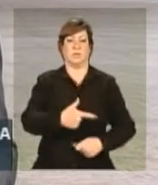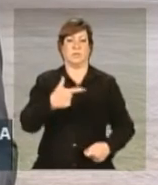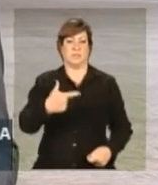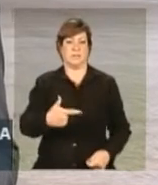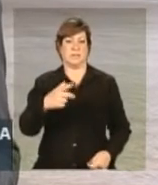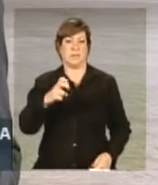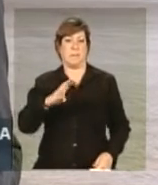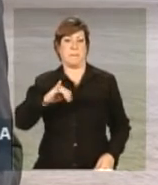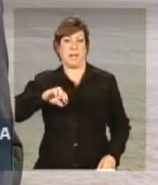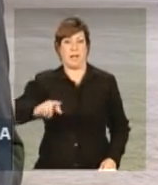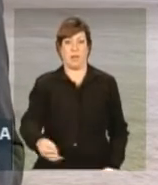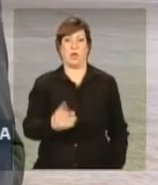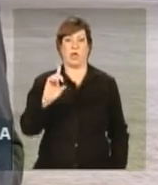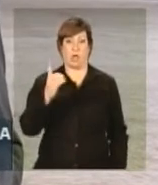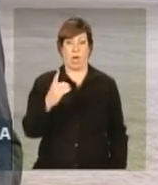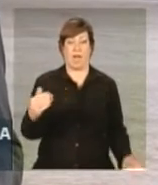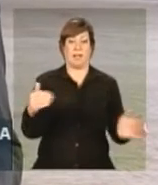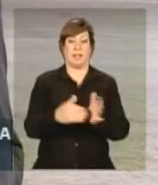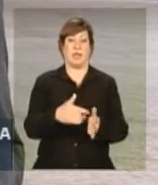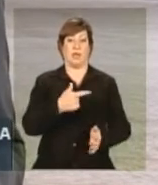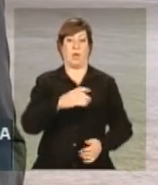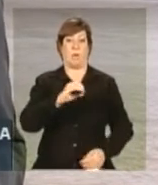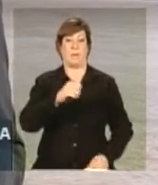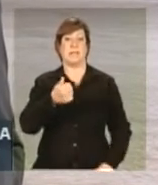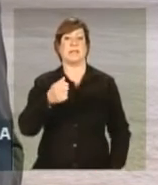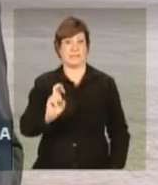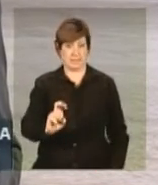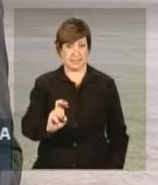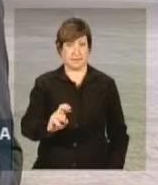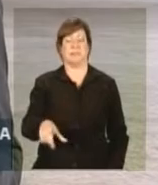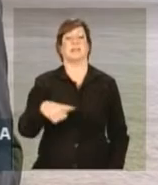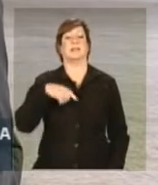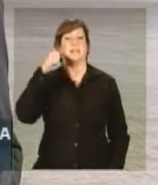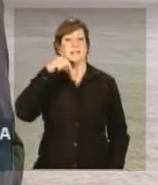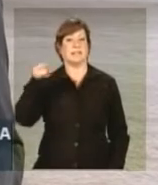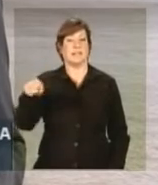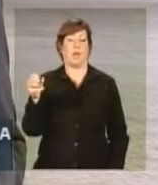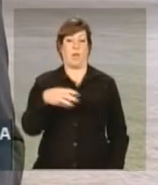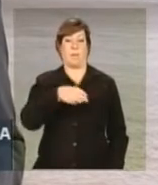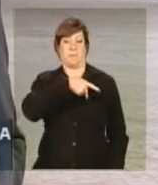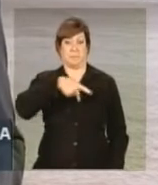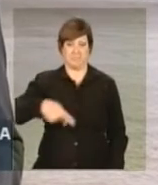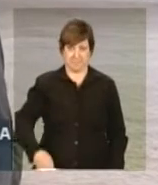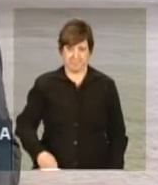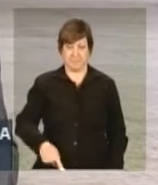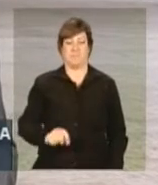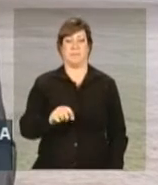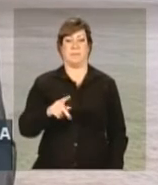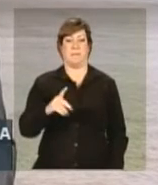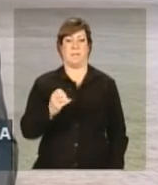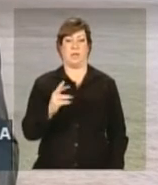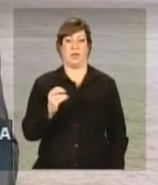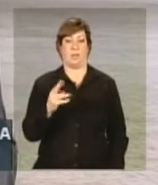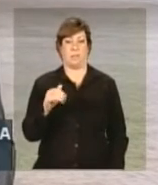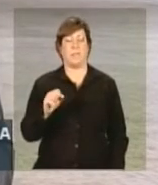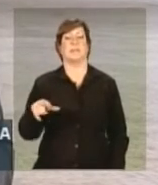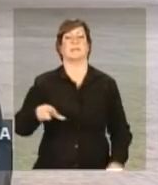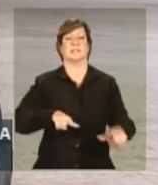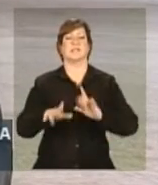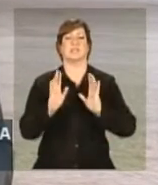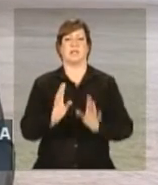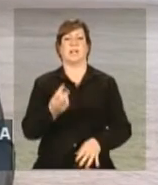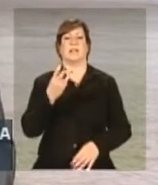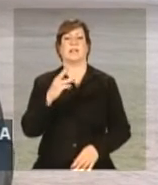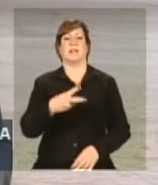225 Milhões de Dólares até 2015 Maria das Graças Foster é servidora da Petrobras há